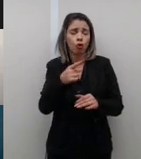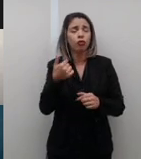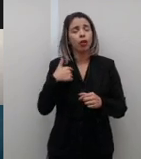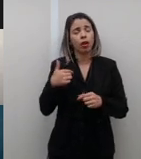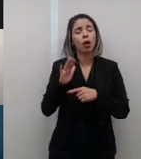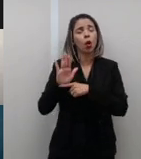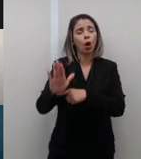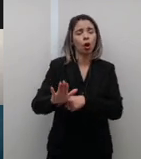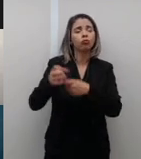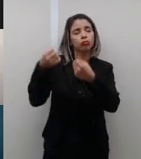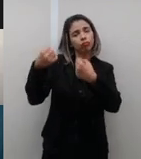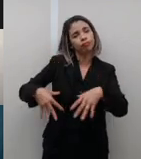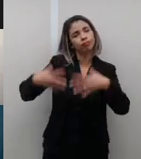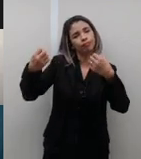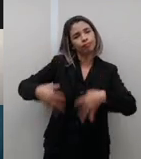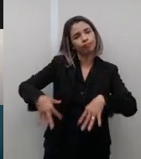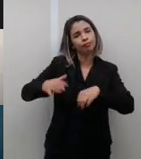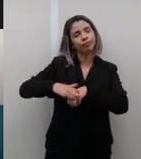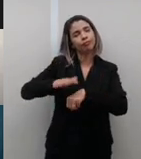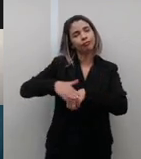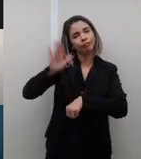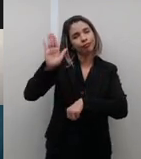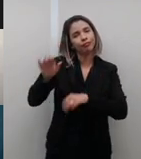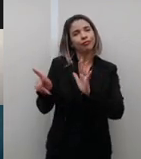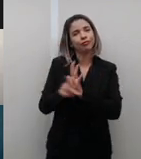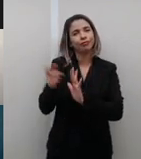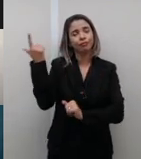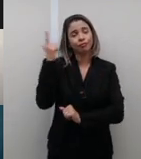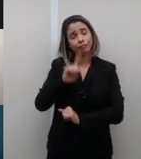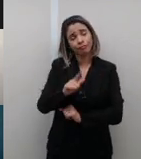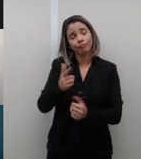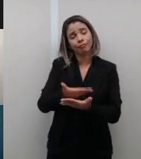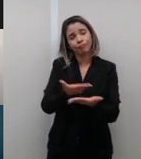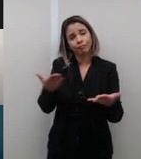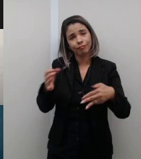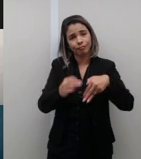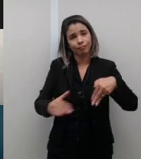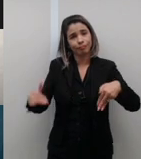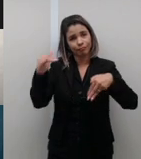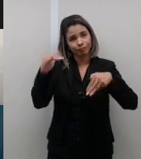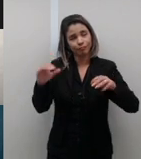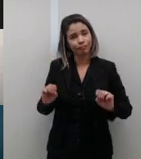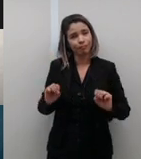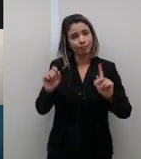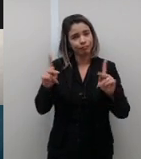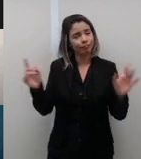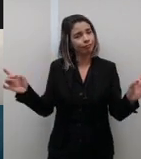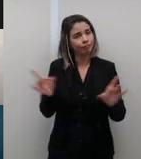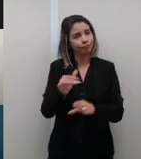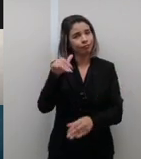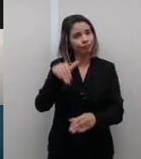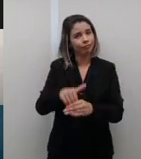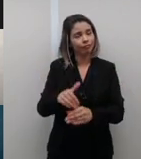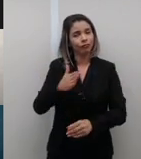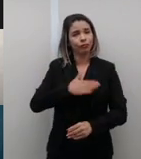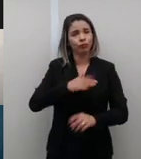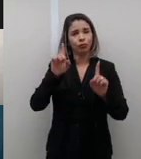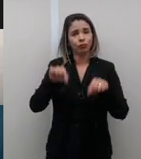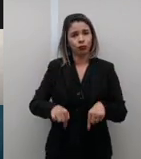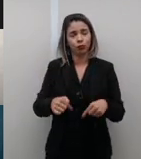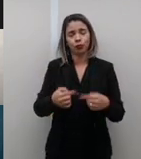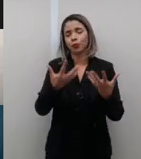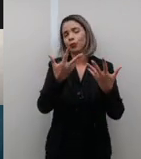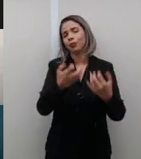havendo essa solicitação dos eminentes pares. É como voto, portanto, no sentido de desprover